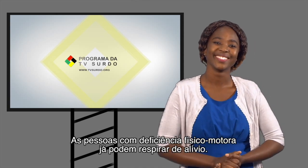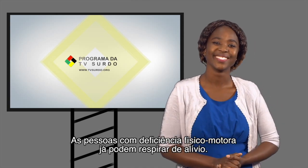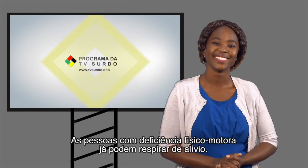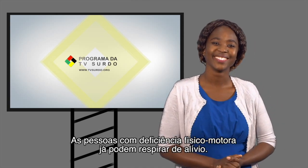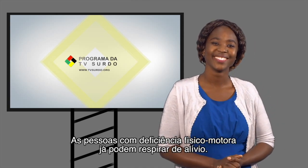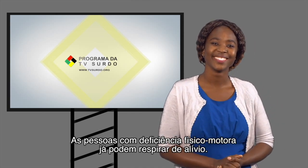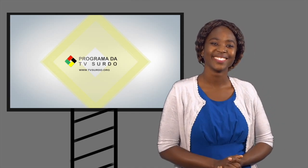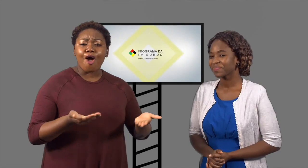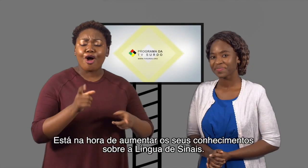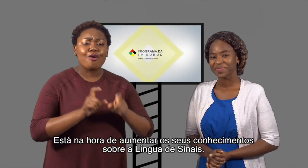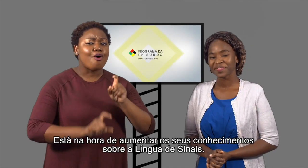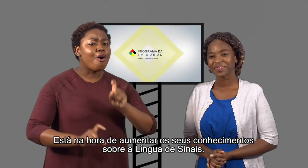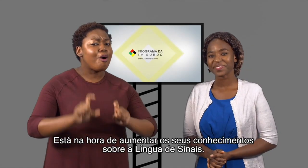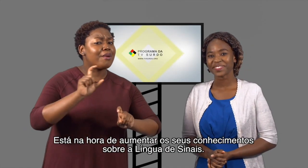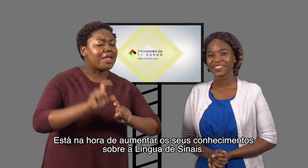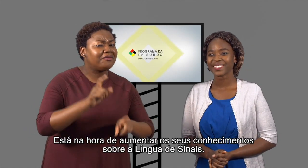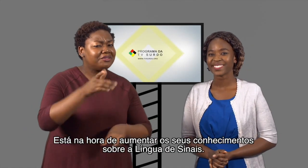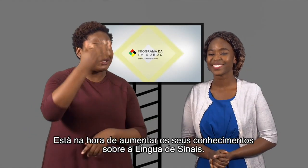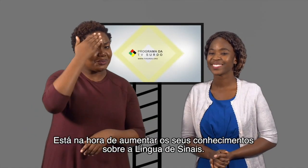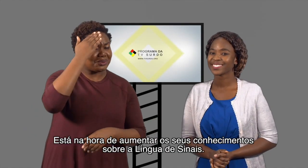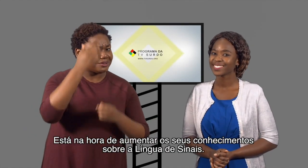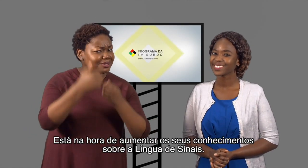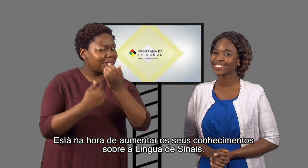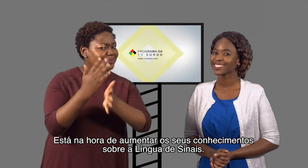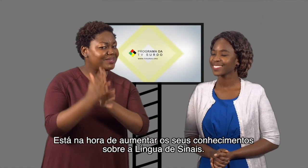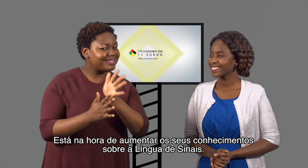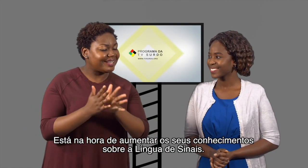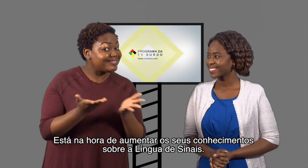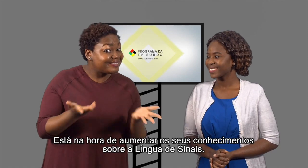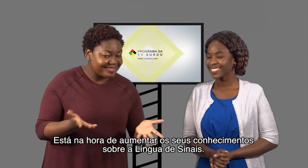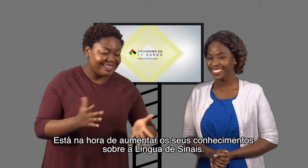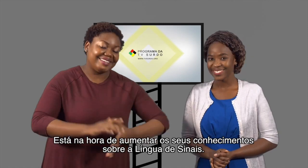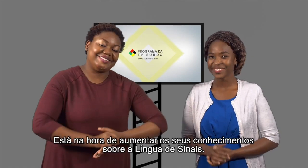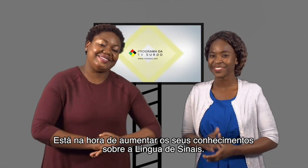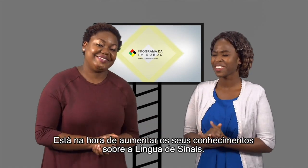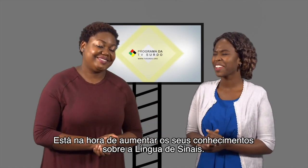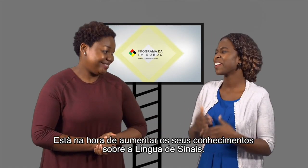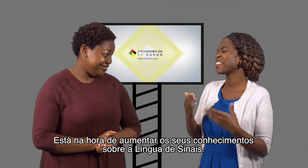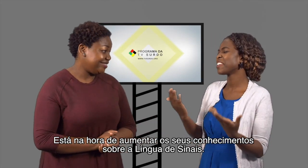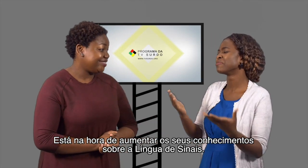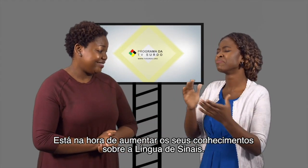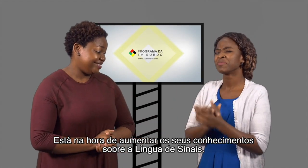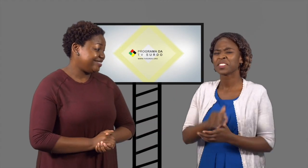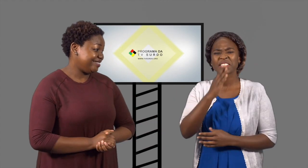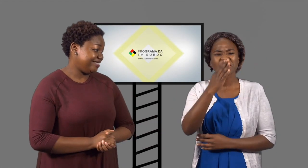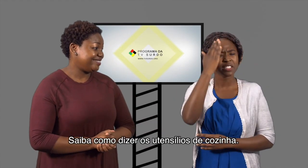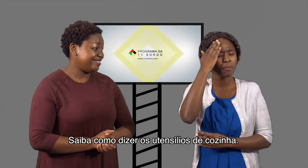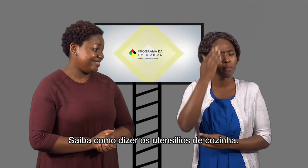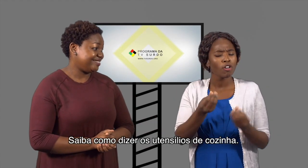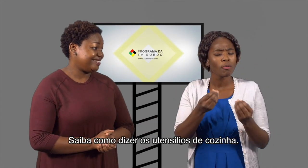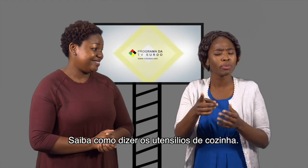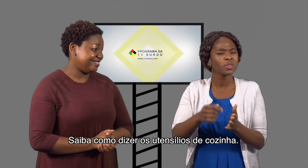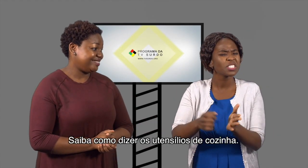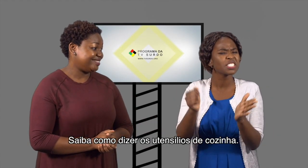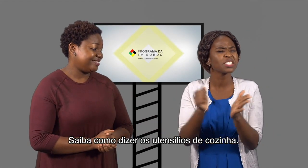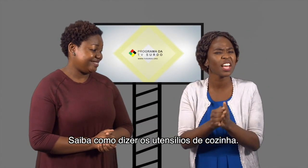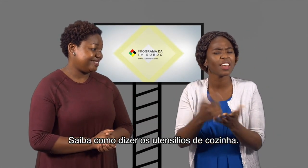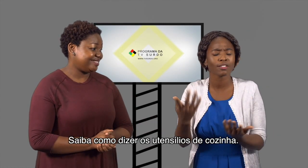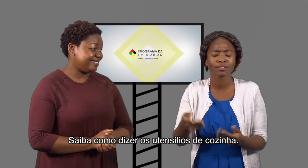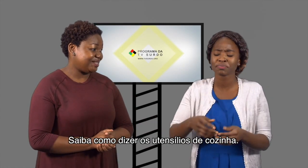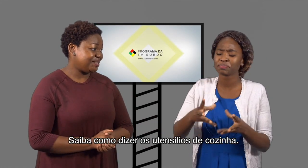podem respirar da alívio. Estão na hora de aumentar os seus conhecimentos sobre a língua de sinais. Saiba como